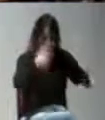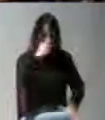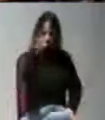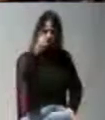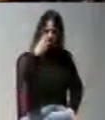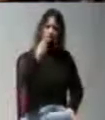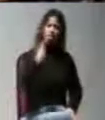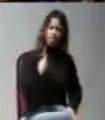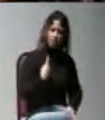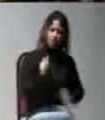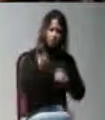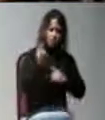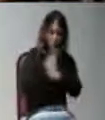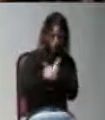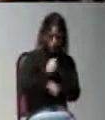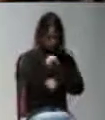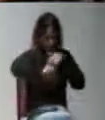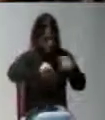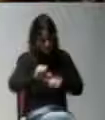ordem diversa.